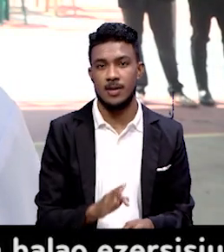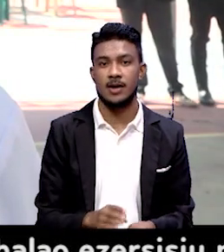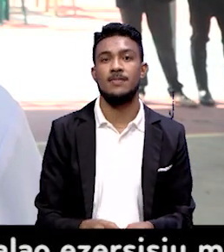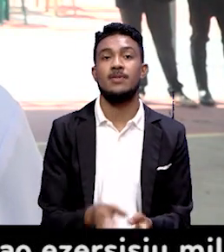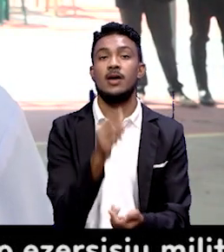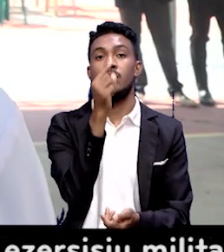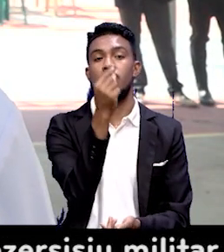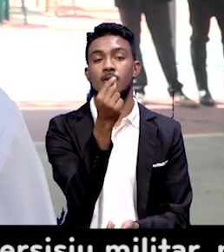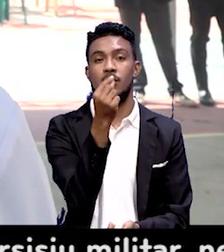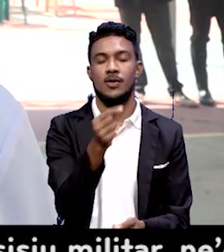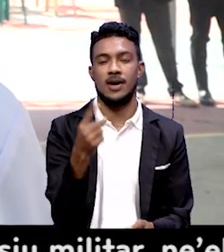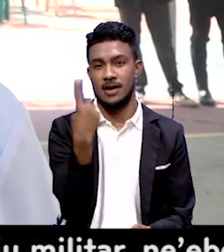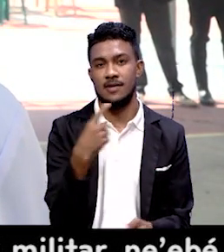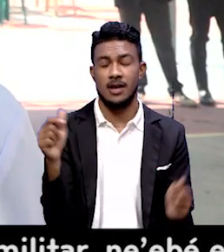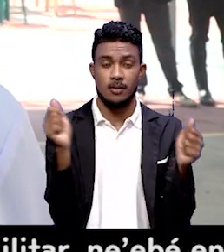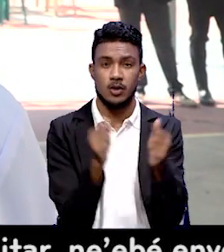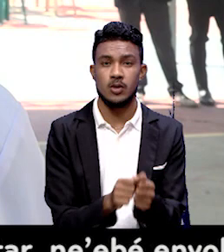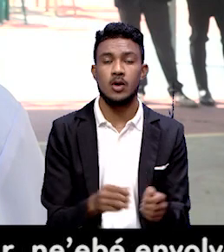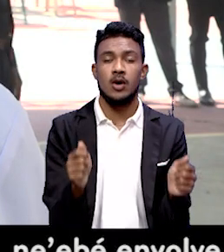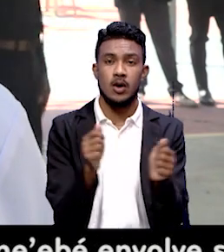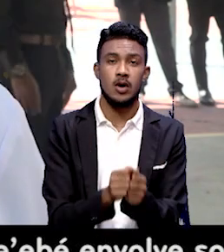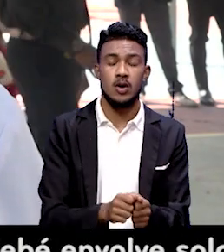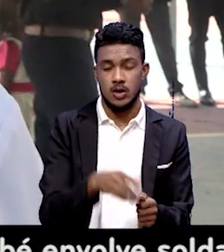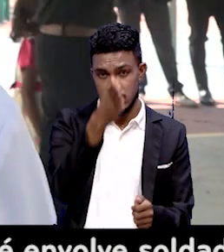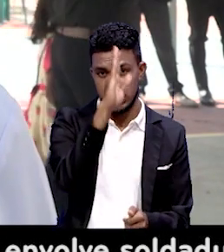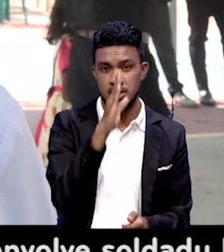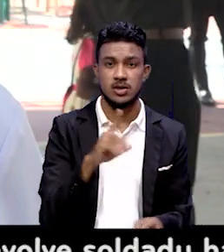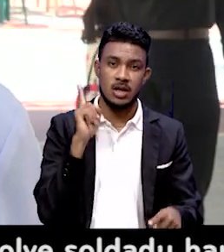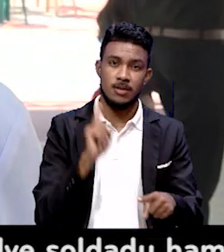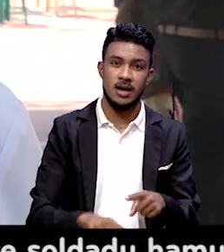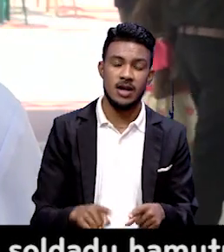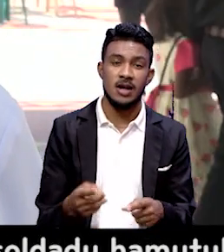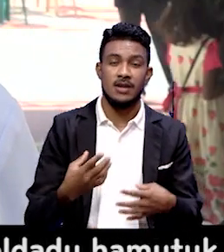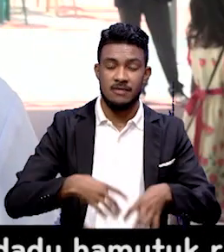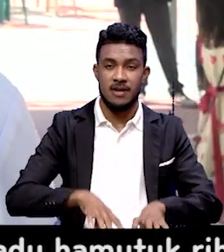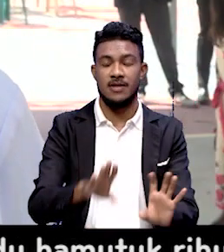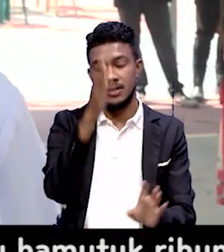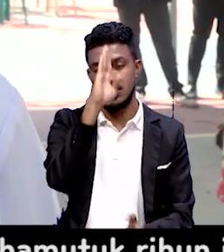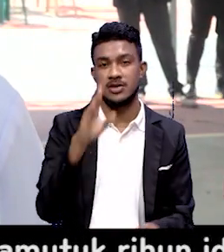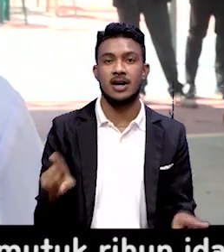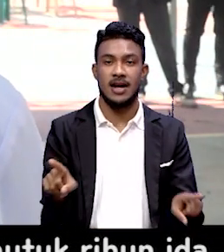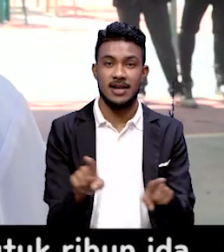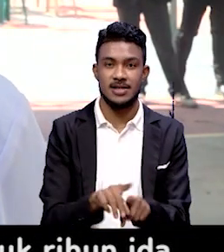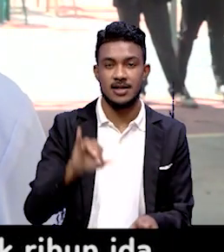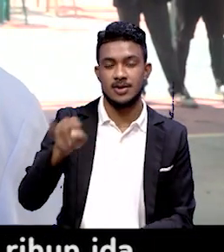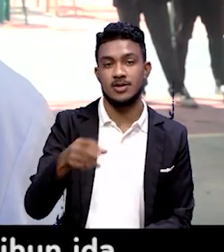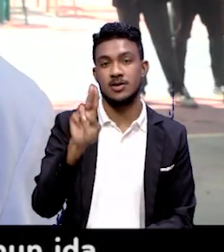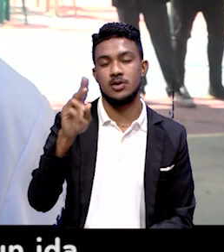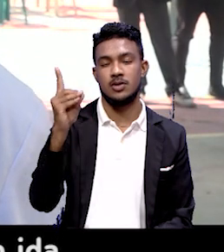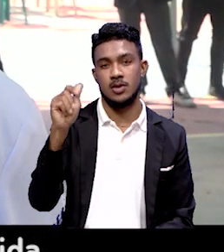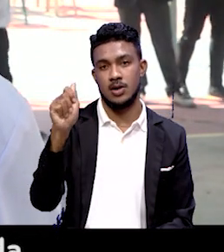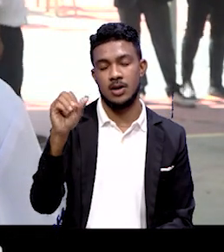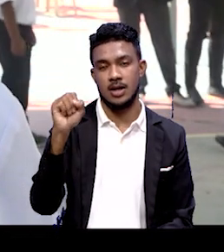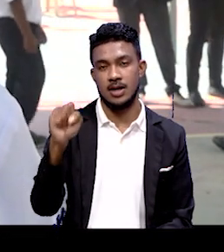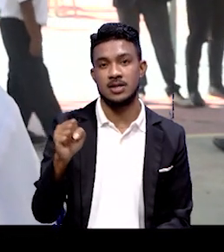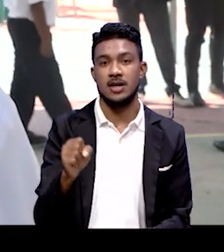na fatin para ta muito com Jesus, e la bele ha muito que o Jesus, la bele fanfa de Jesus san San Judas. E quarto, ma querendo ver sim o teu